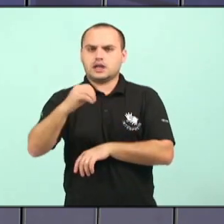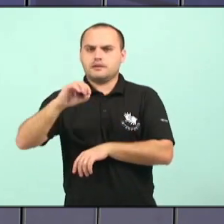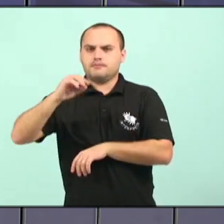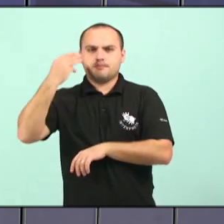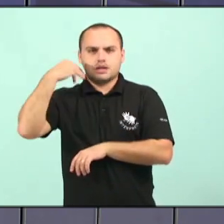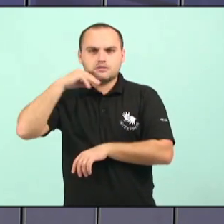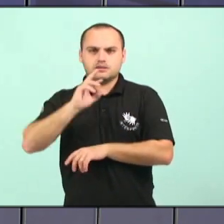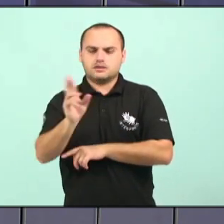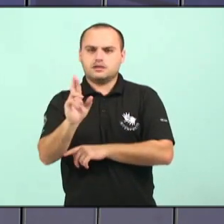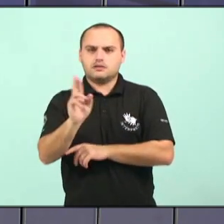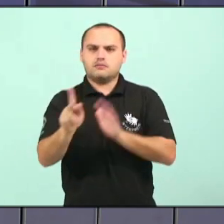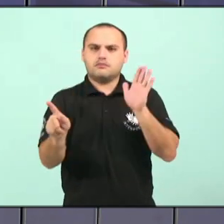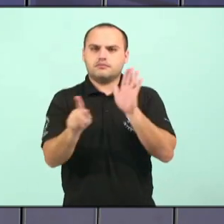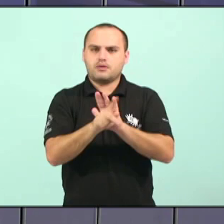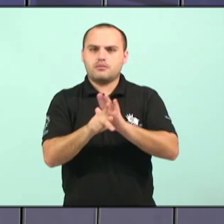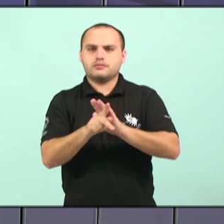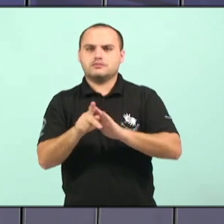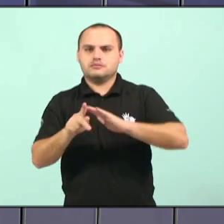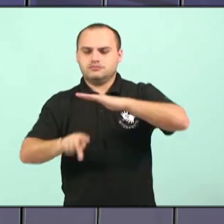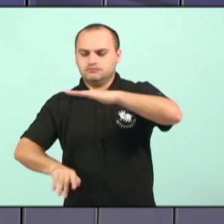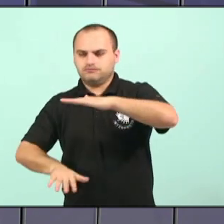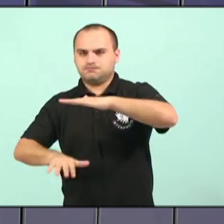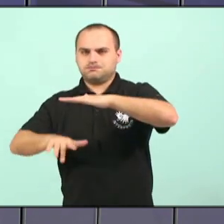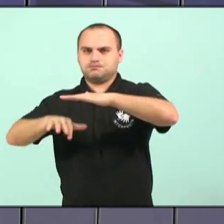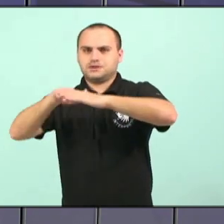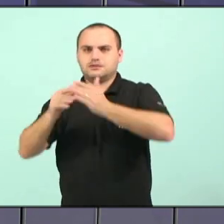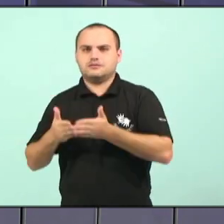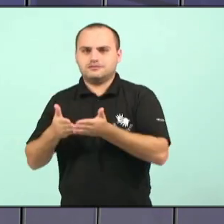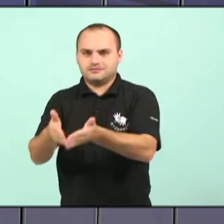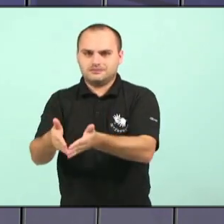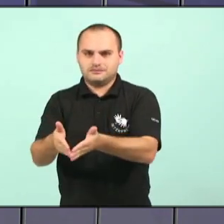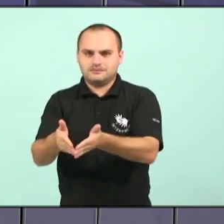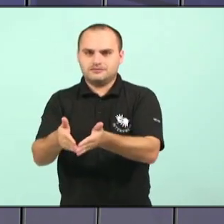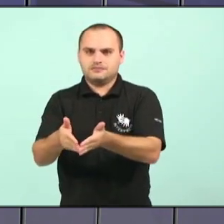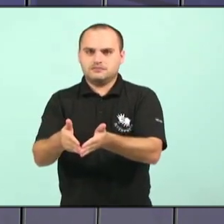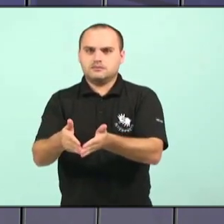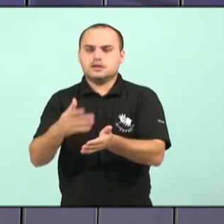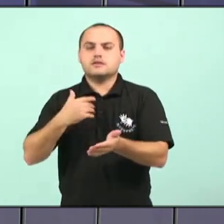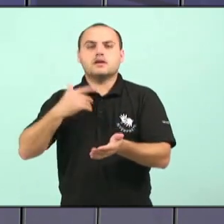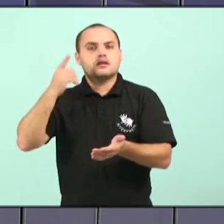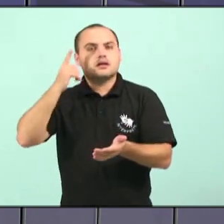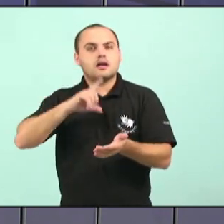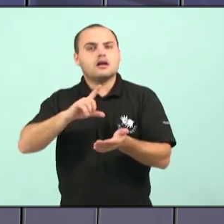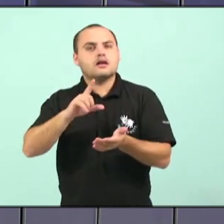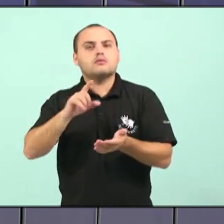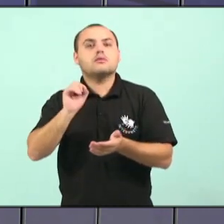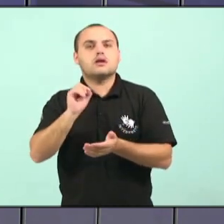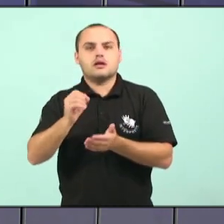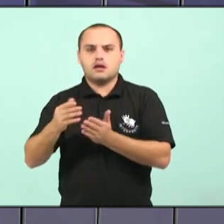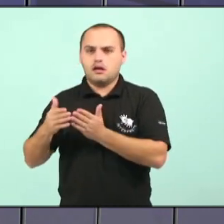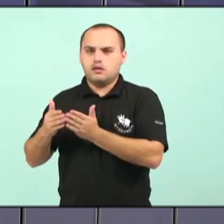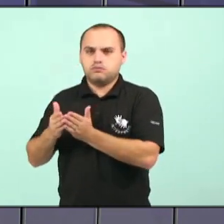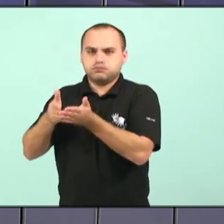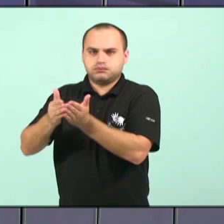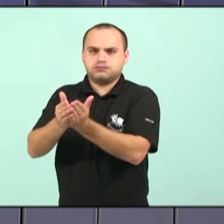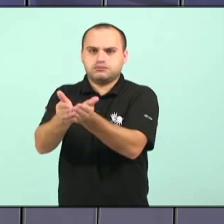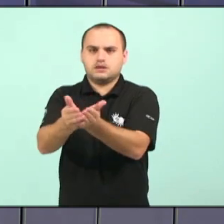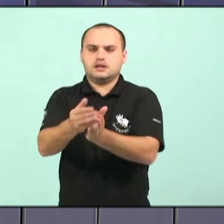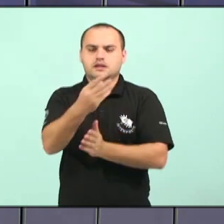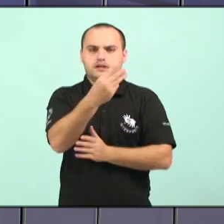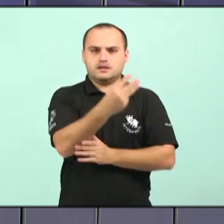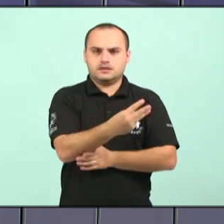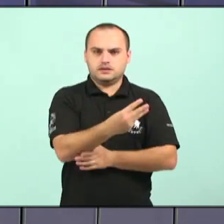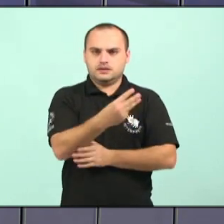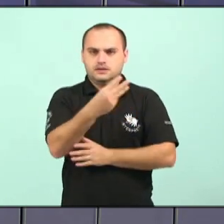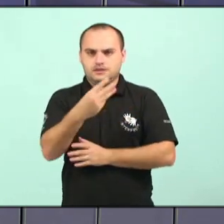reais na obra da Bacia de Evolução. A primeira etapa da obra da Bacia de Evolução, que vai permitir que navios de até 335 metros possam